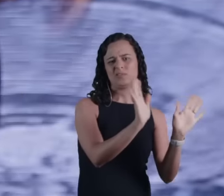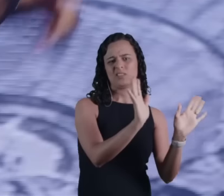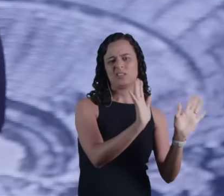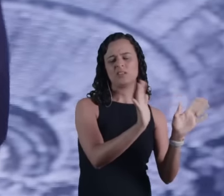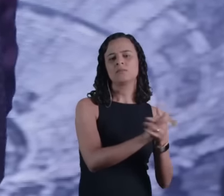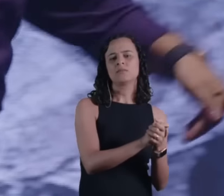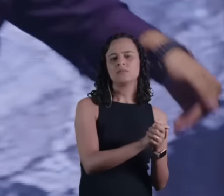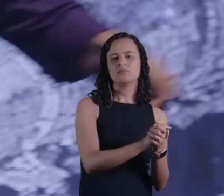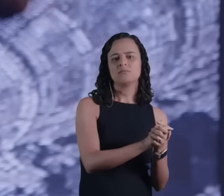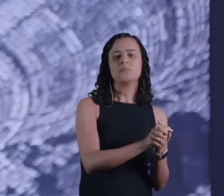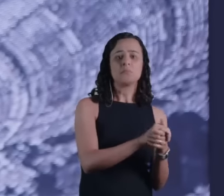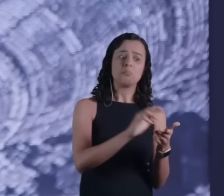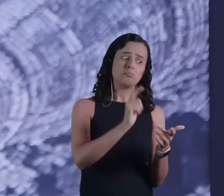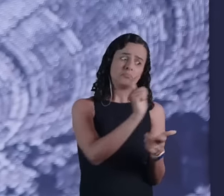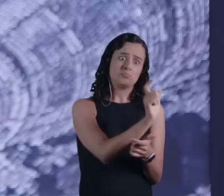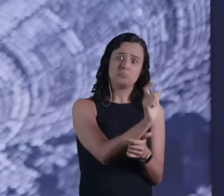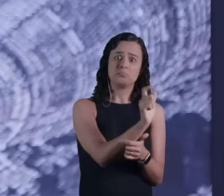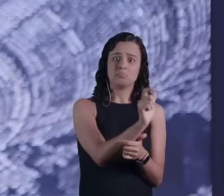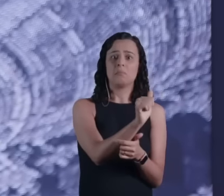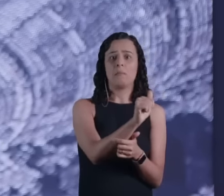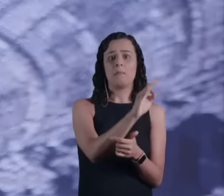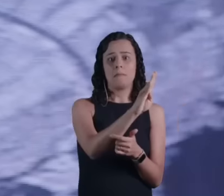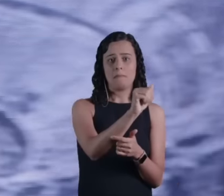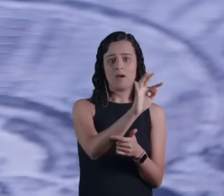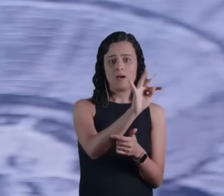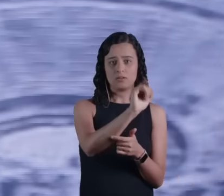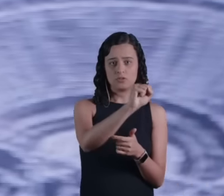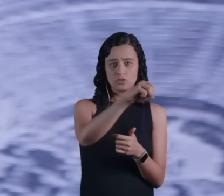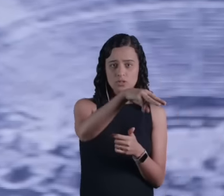Porque batismo é mergulhar, não é aguinha em cima da cabeça.